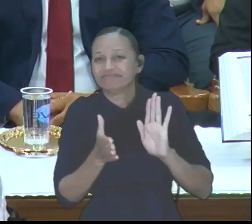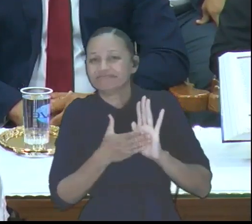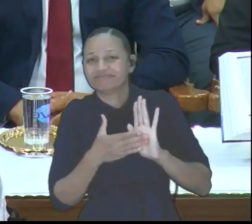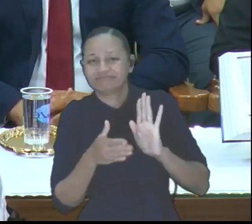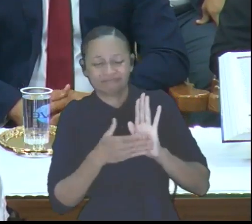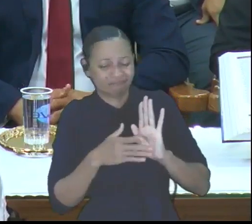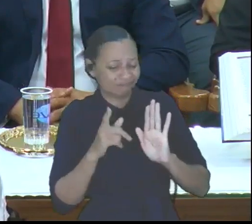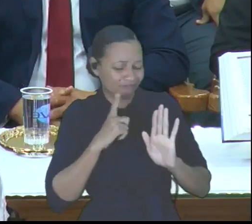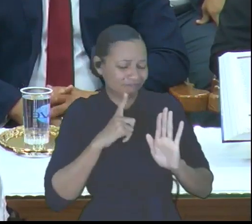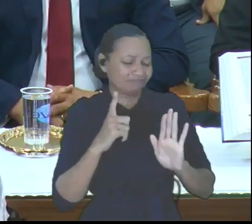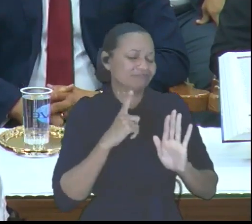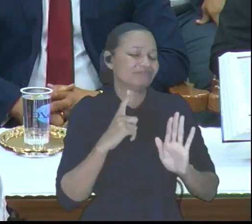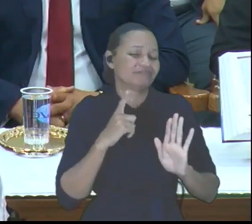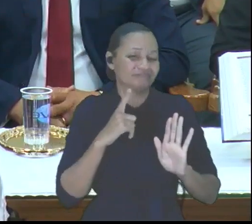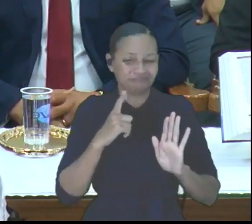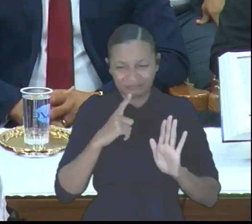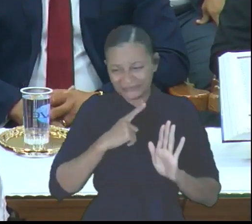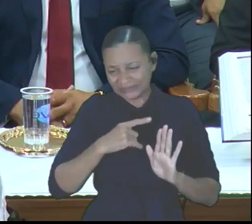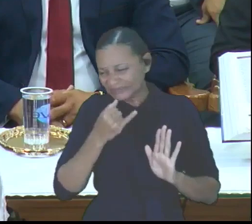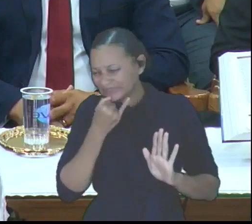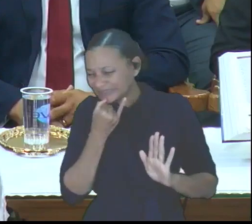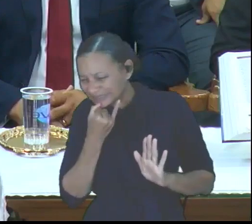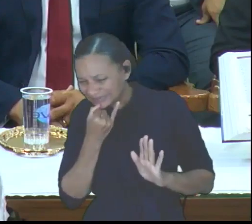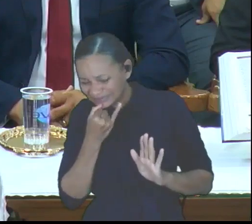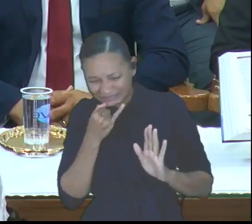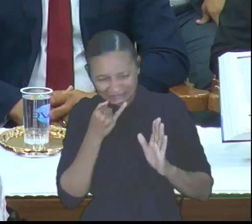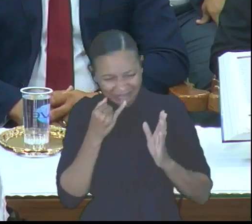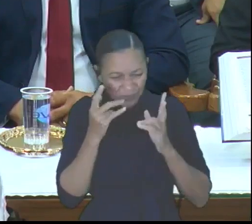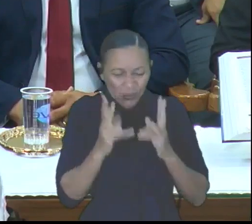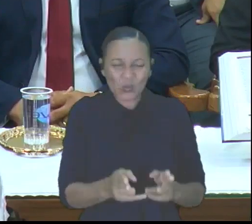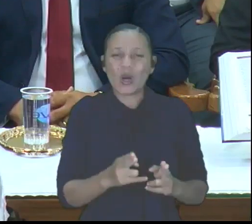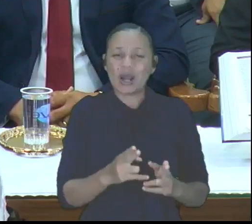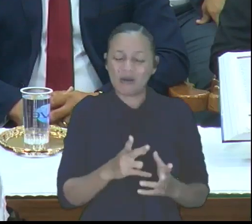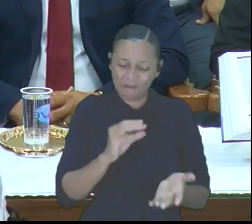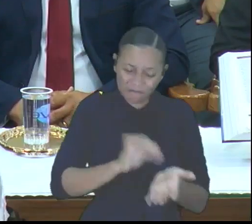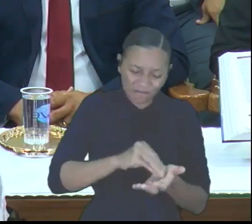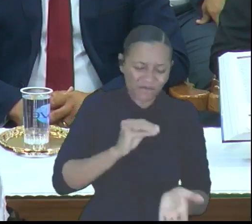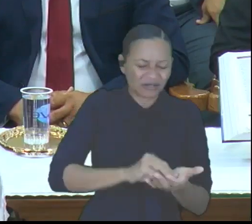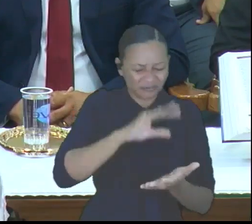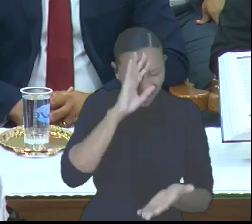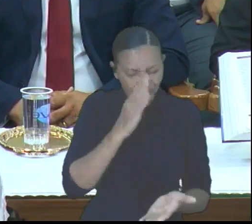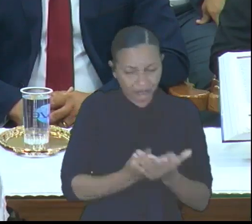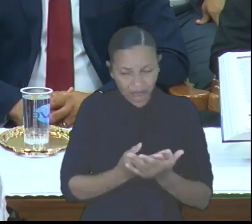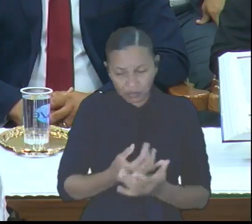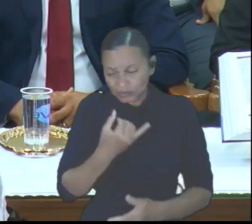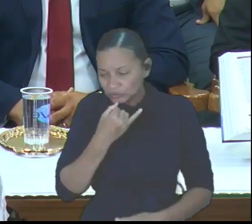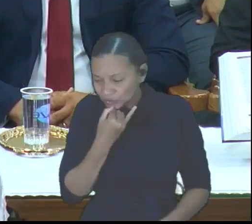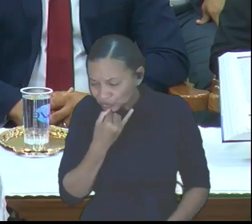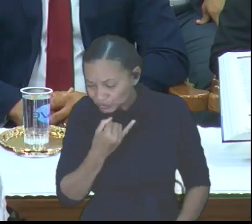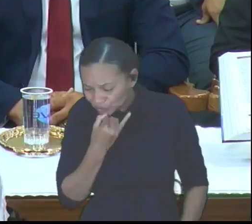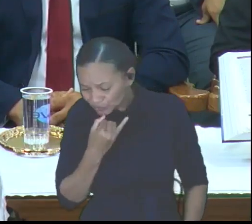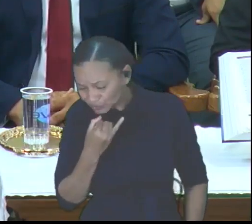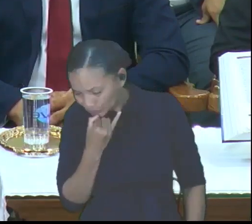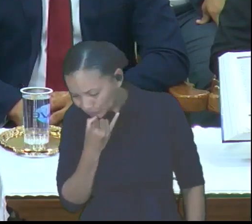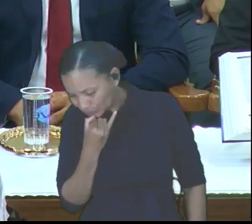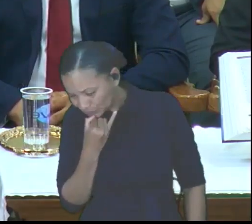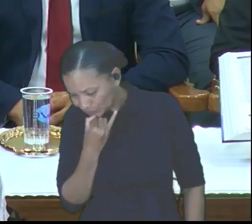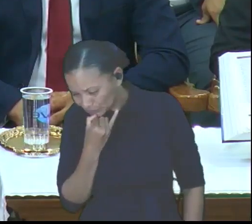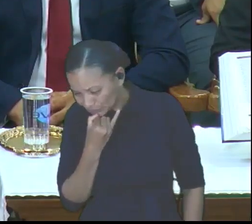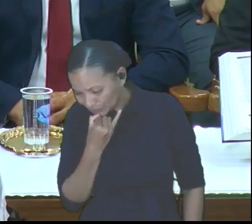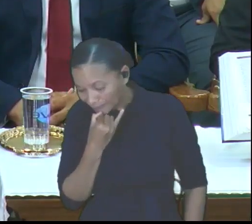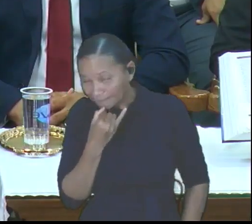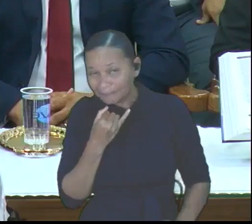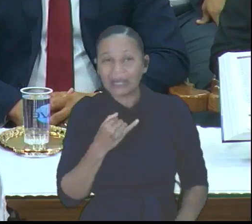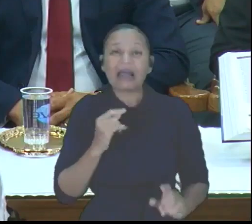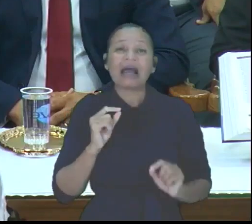incredulidade. Você consegue entender isso? Eu estou dizendo assim, que quanto mais triste você está, mais